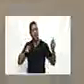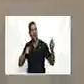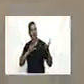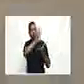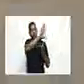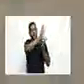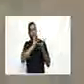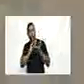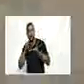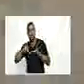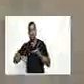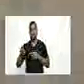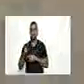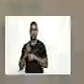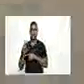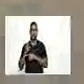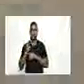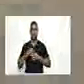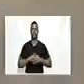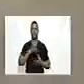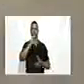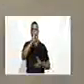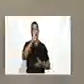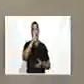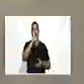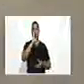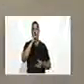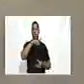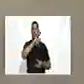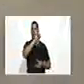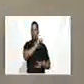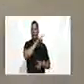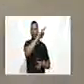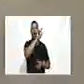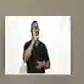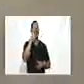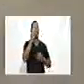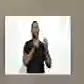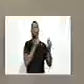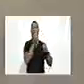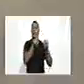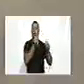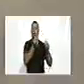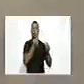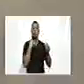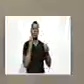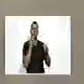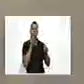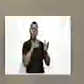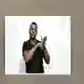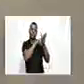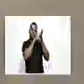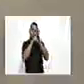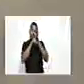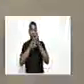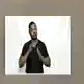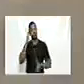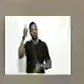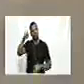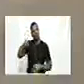realidade para trazer para cá Itauna ela funciona do seguinte forma que é um estudo que nós já estamos fazendo para